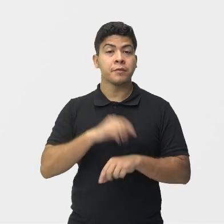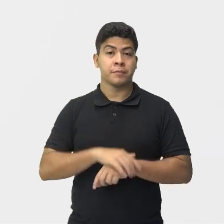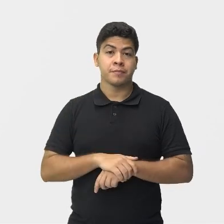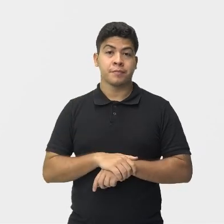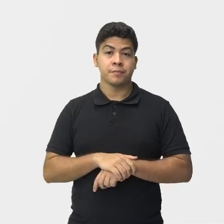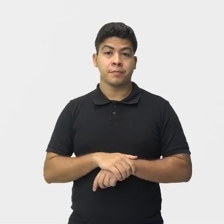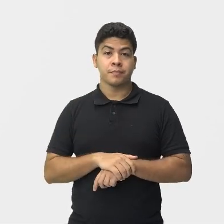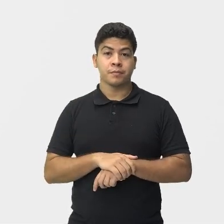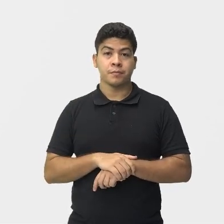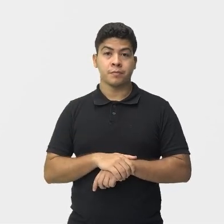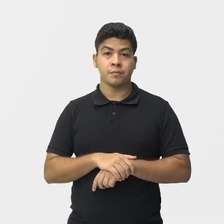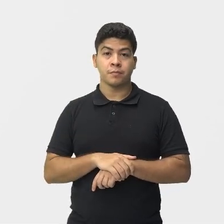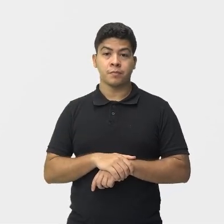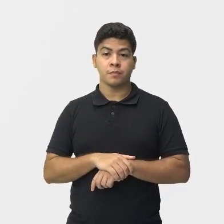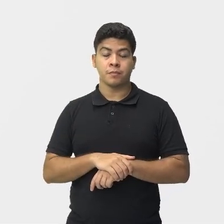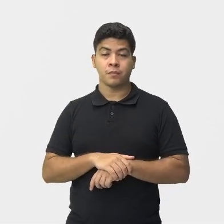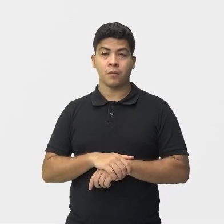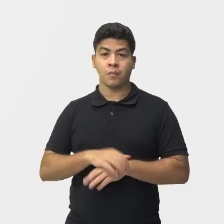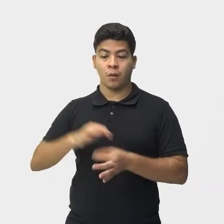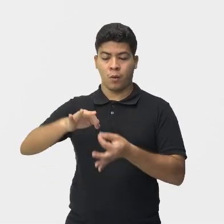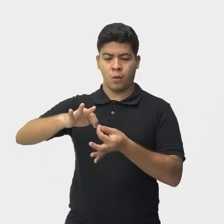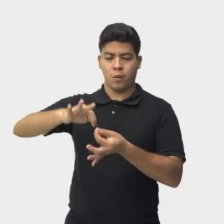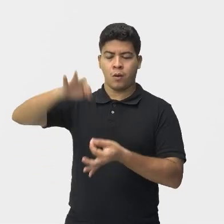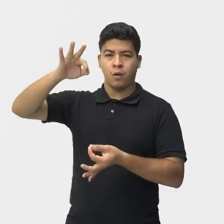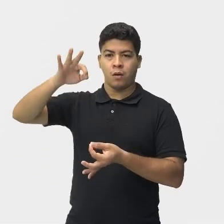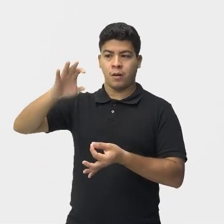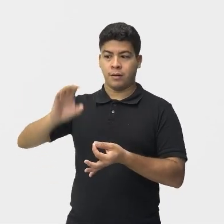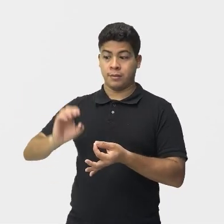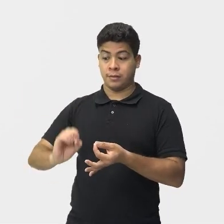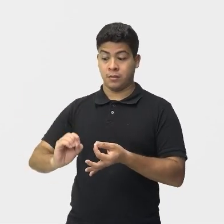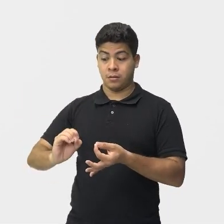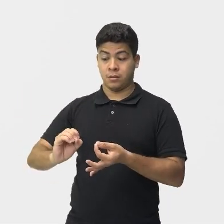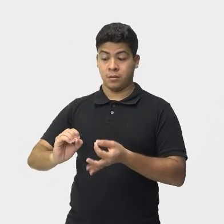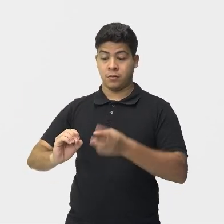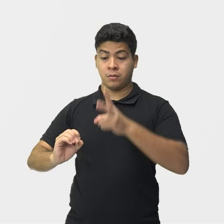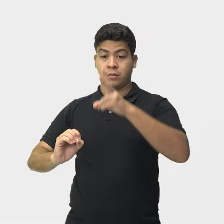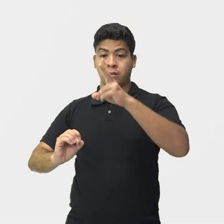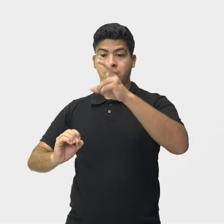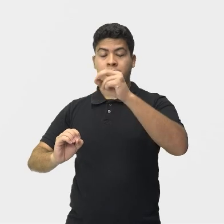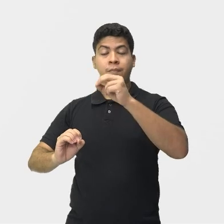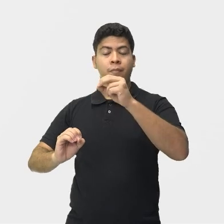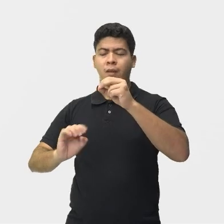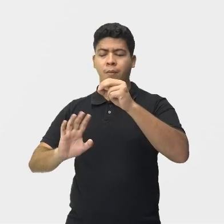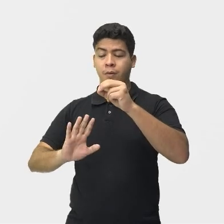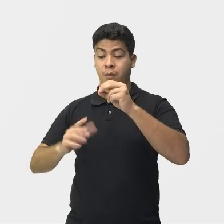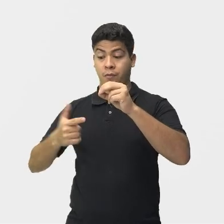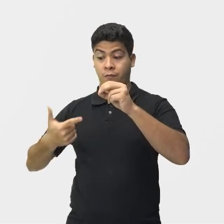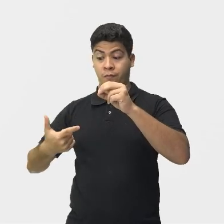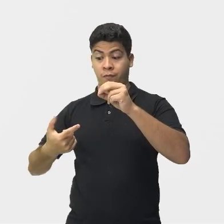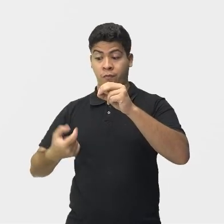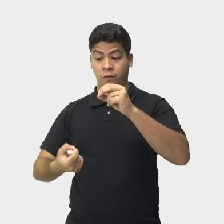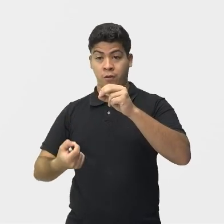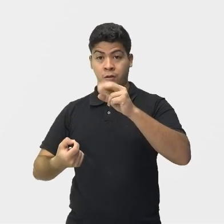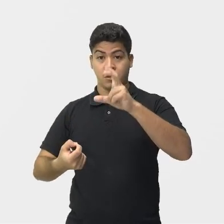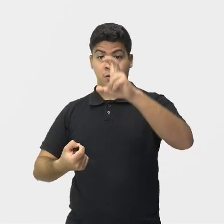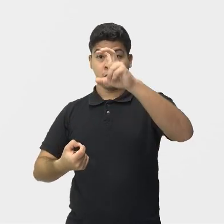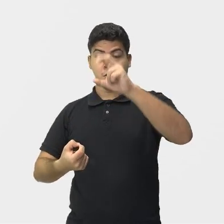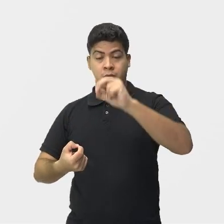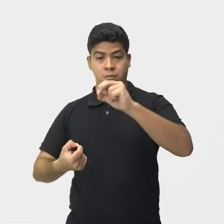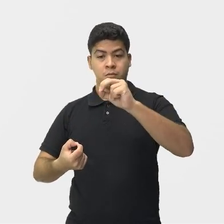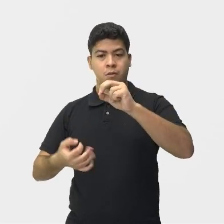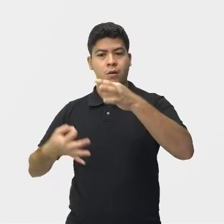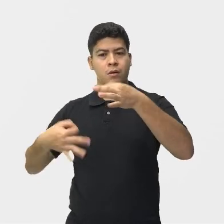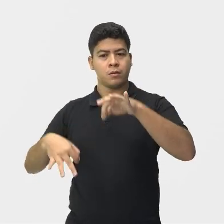será 50 menos 20, porque a variação da velocidade é a velocidade final menos